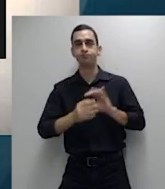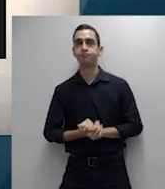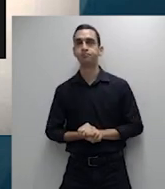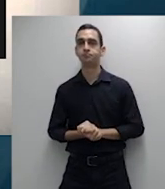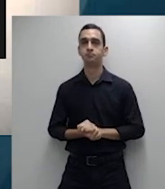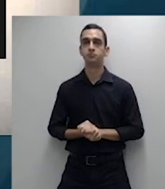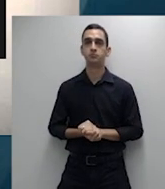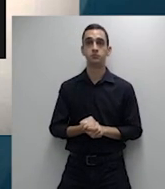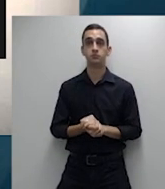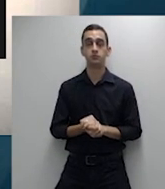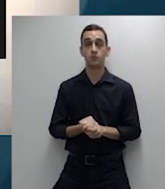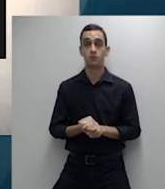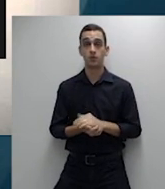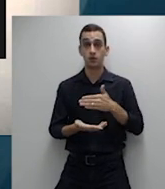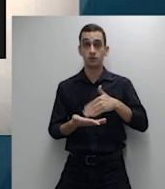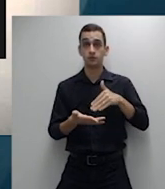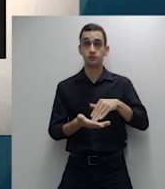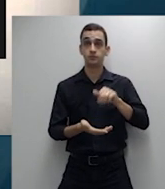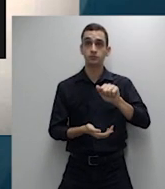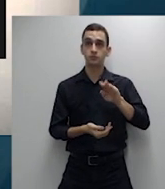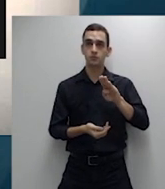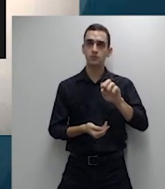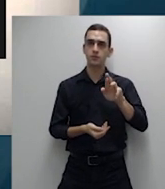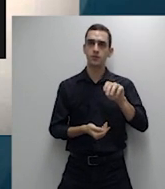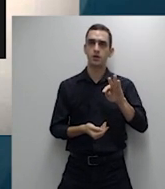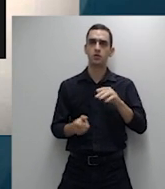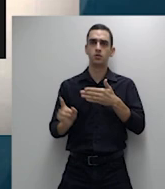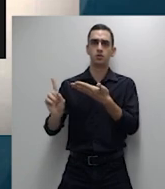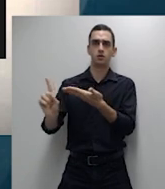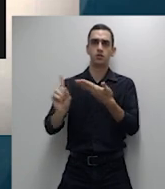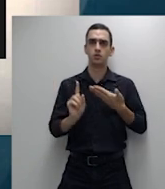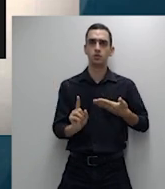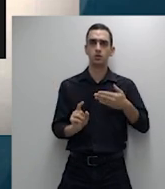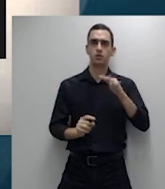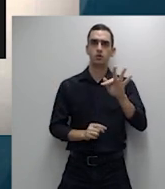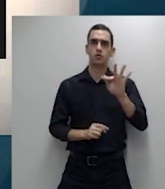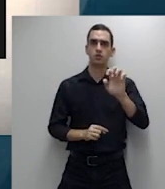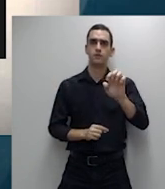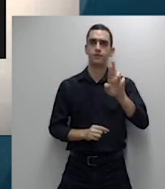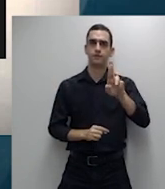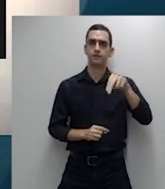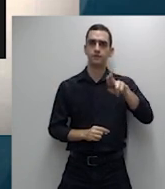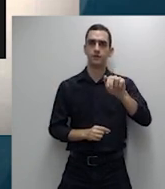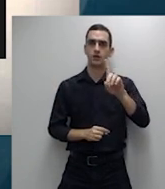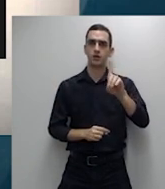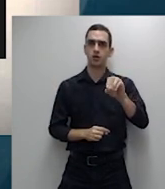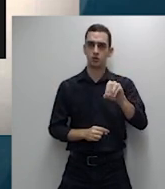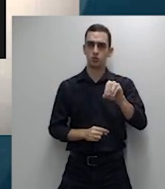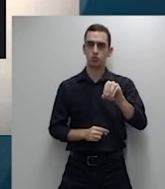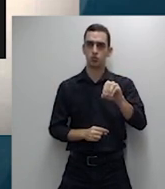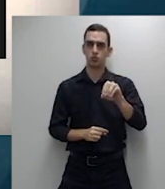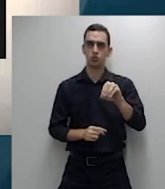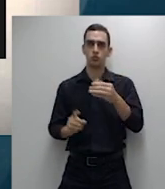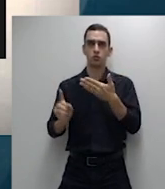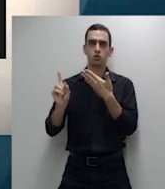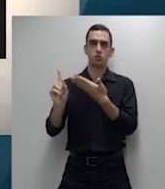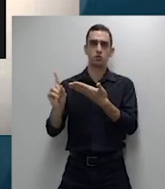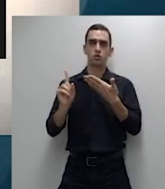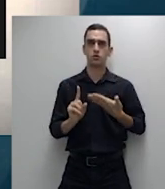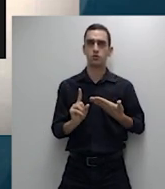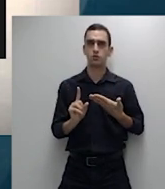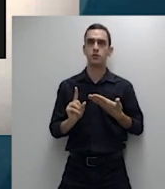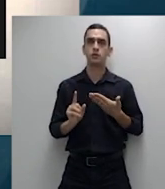Dra Bárbara Dr Fernando pela especial II e o Fernando é mudar